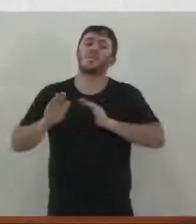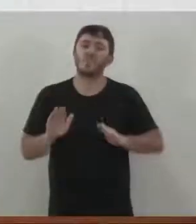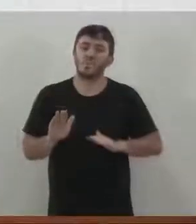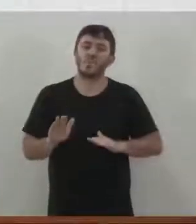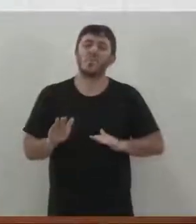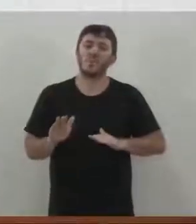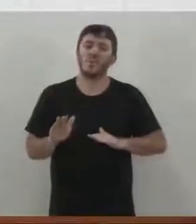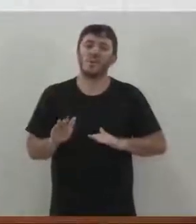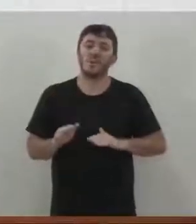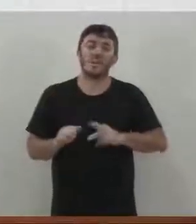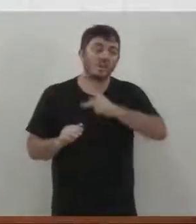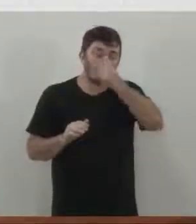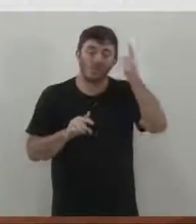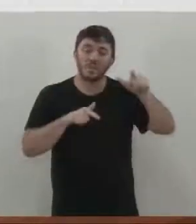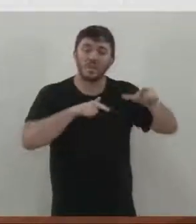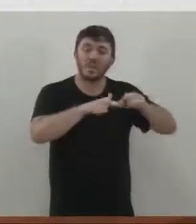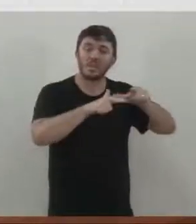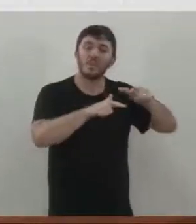aí da prefeitura.